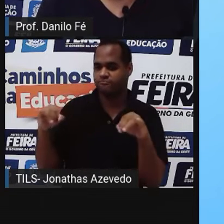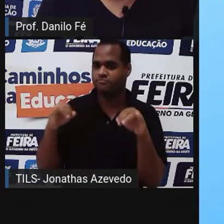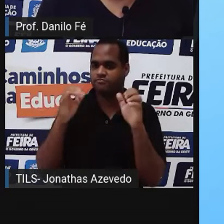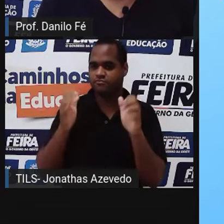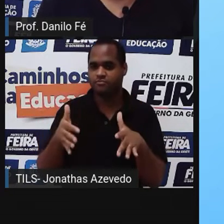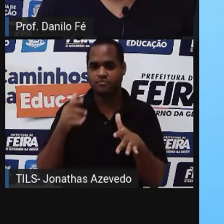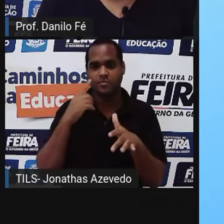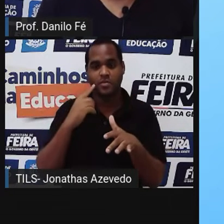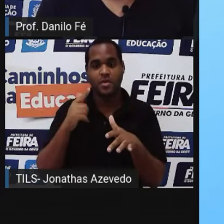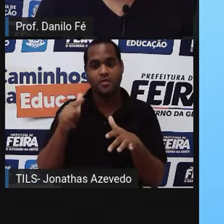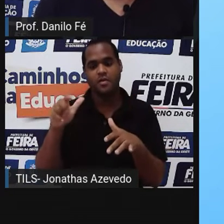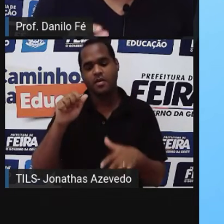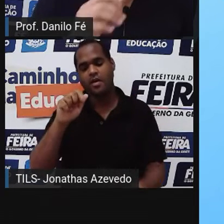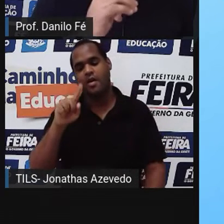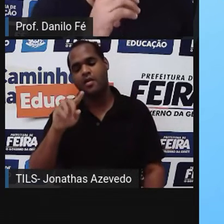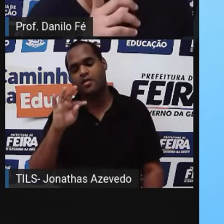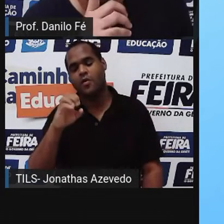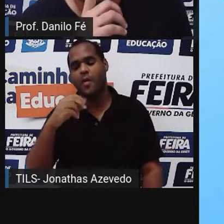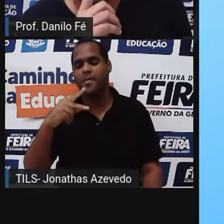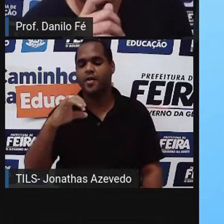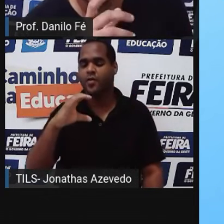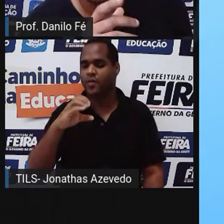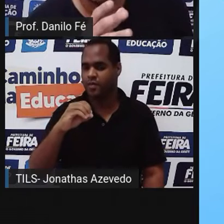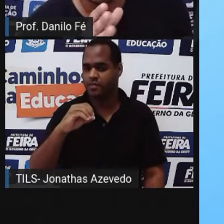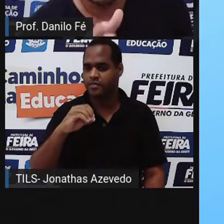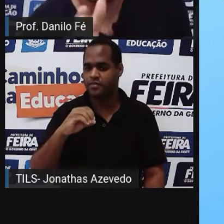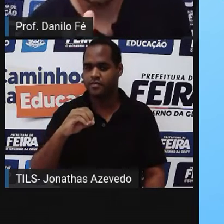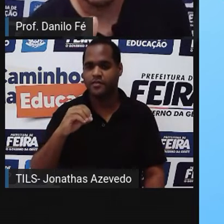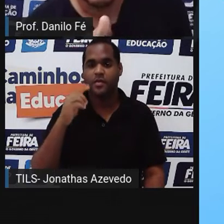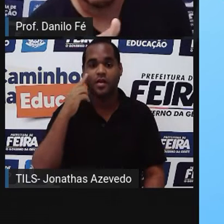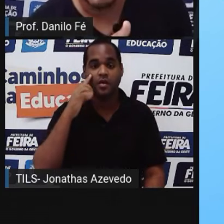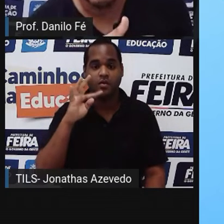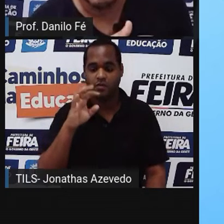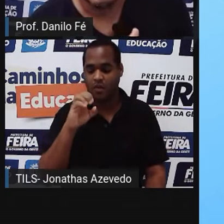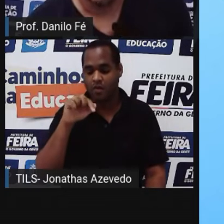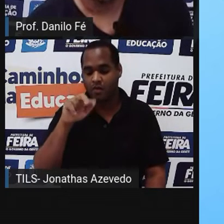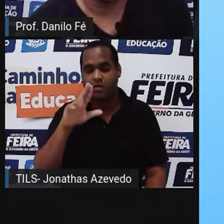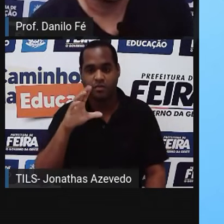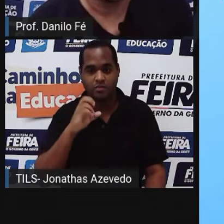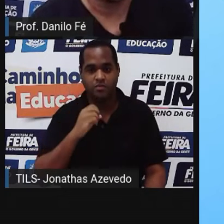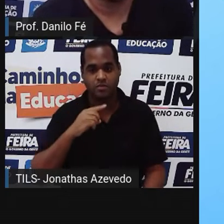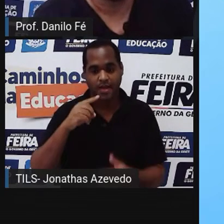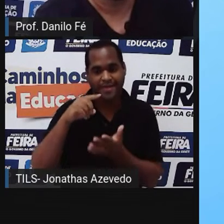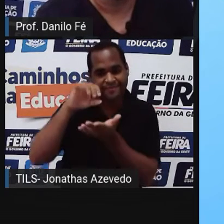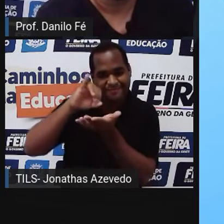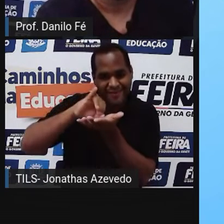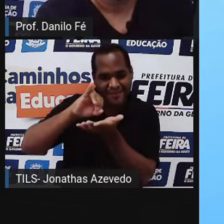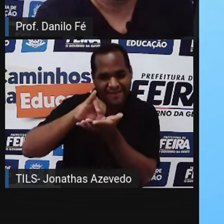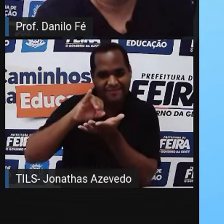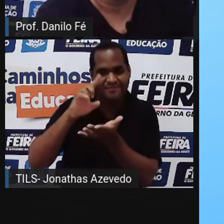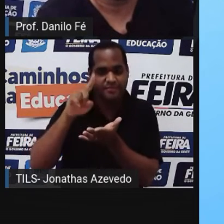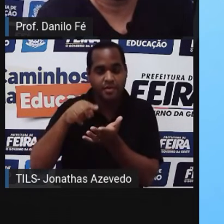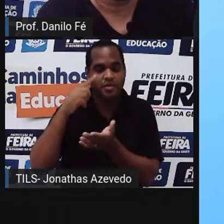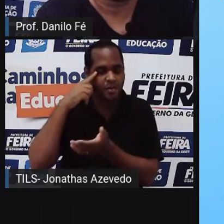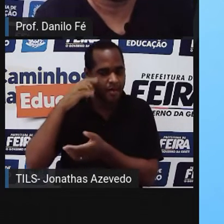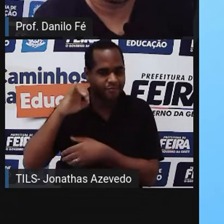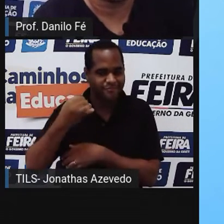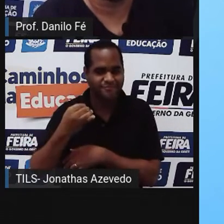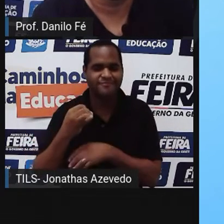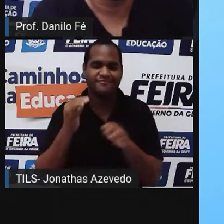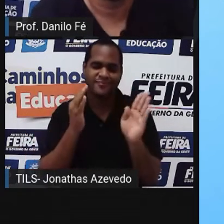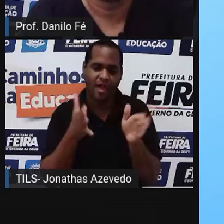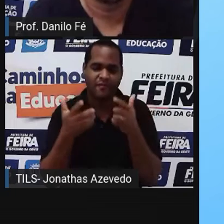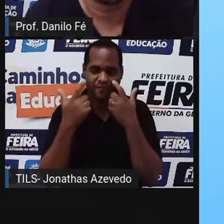é o bombardeio a Tóquio. Gente, Tóquio é a capital do Japão e não sei se vocês